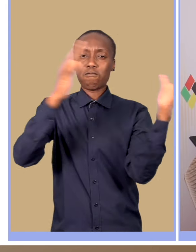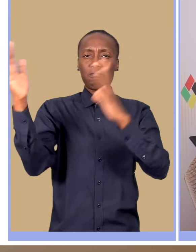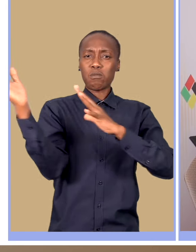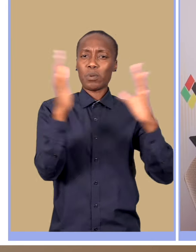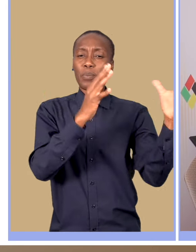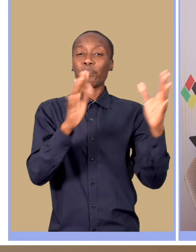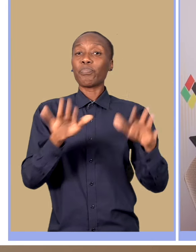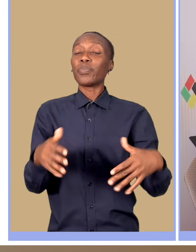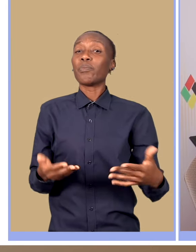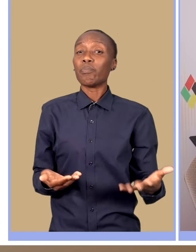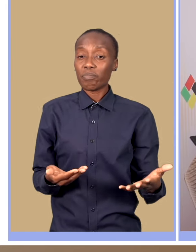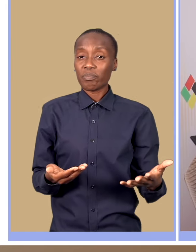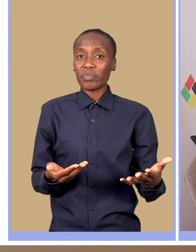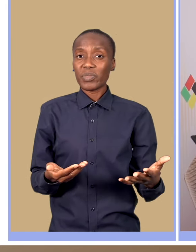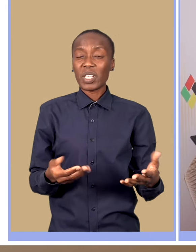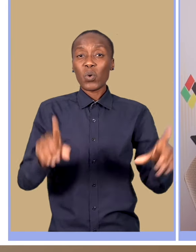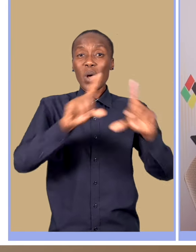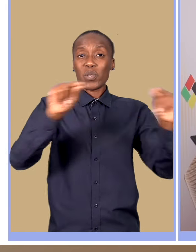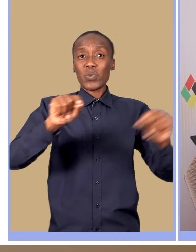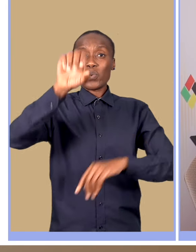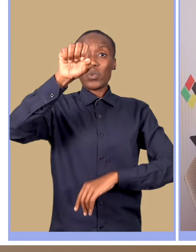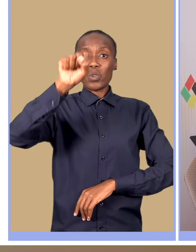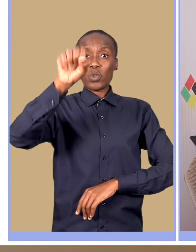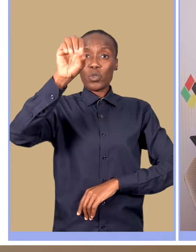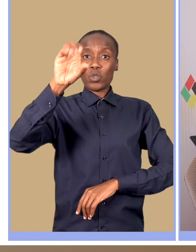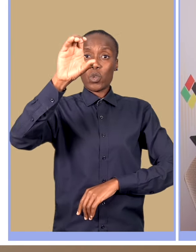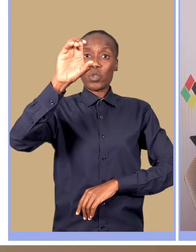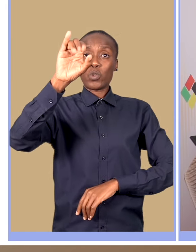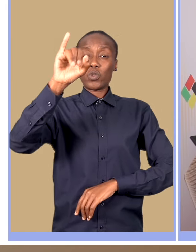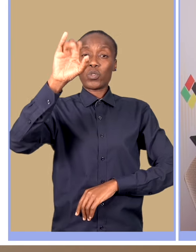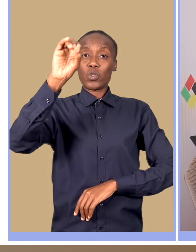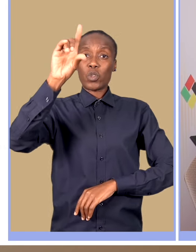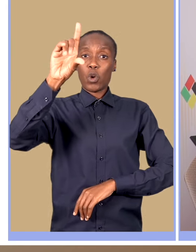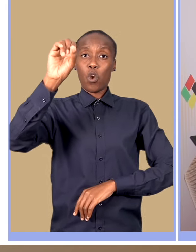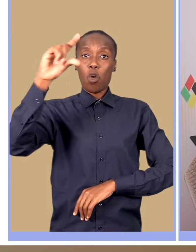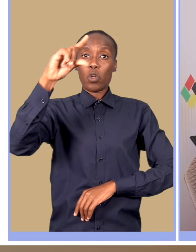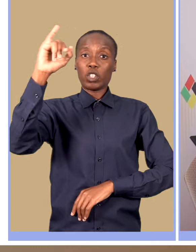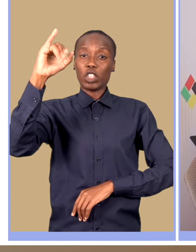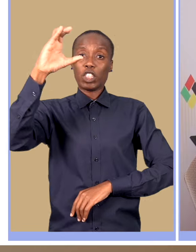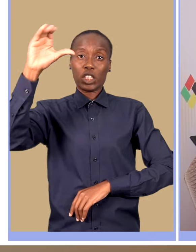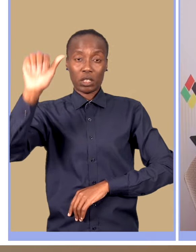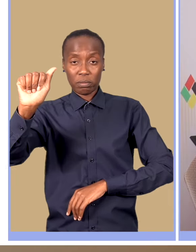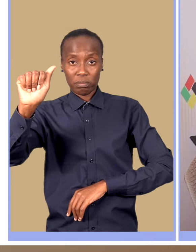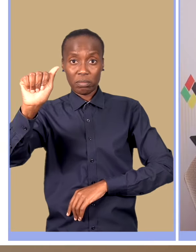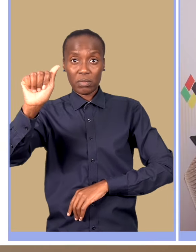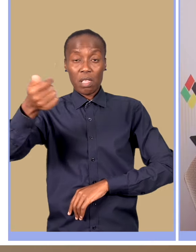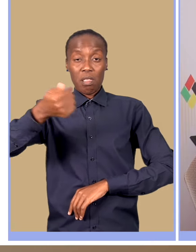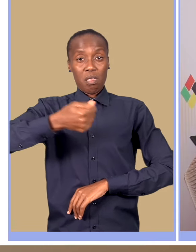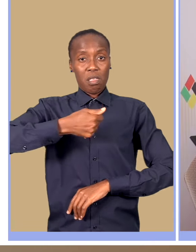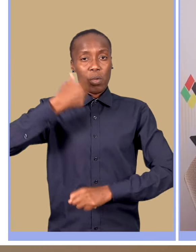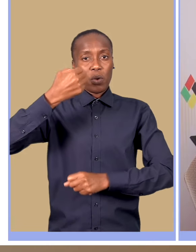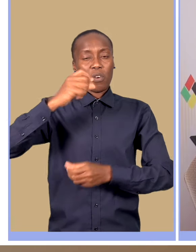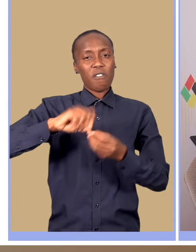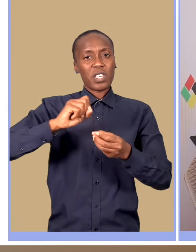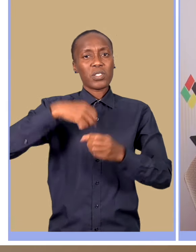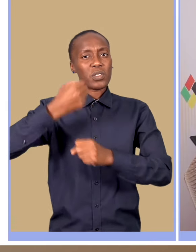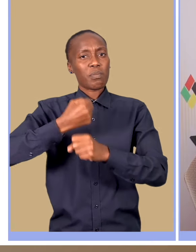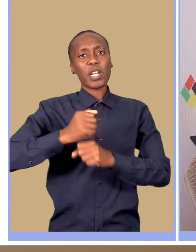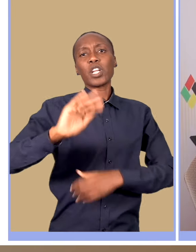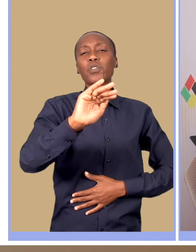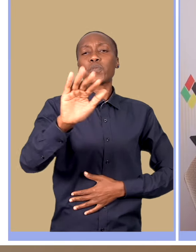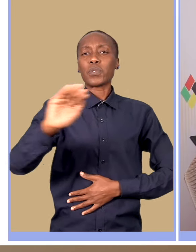climáticas e na perspectiva sociológica, né, socioantropológica. E aconteceu uma coisa, eu já